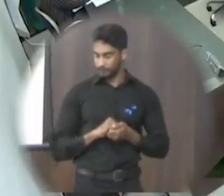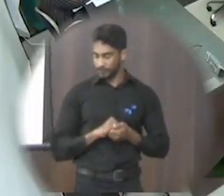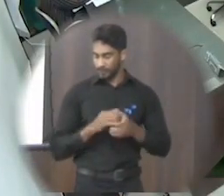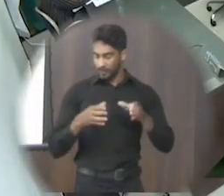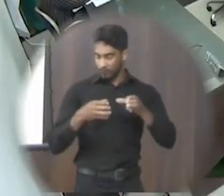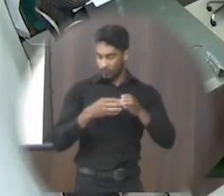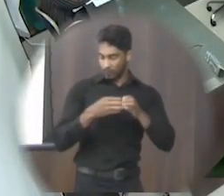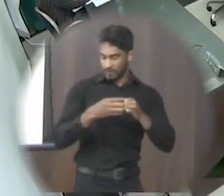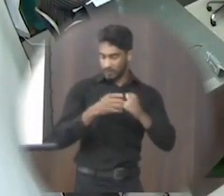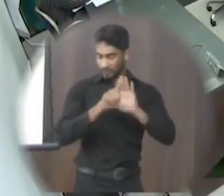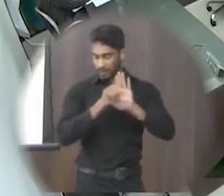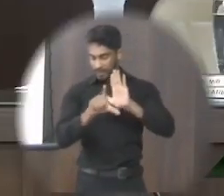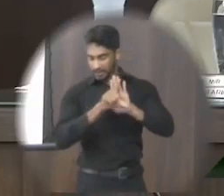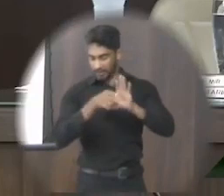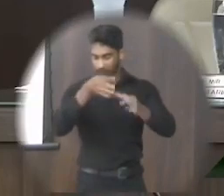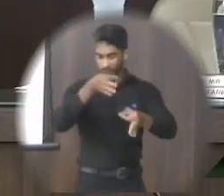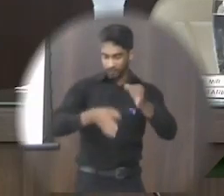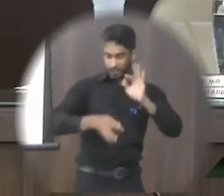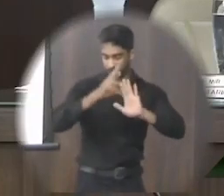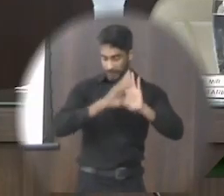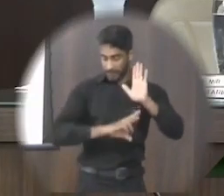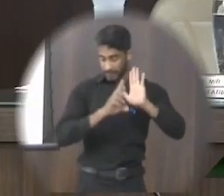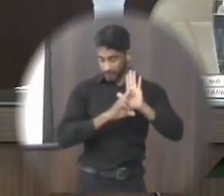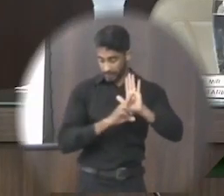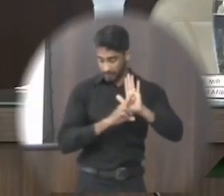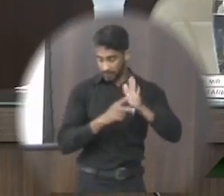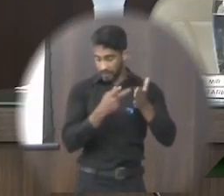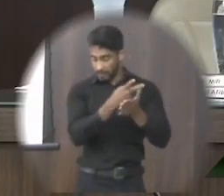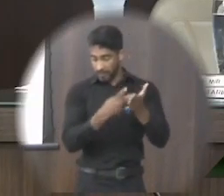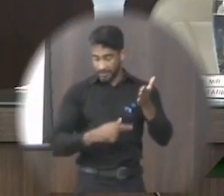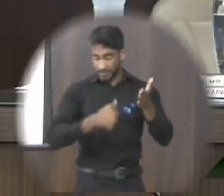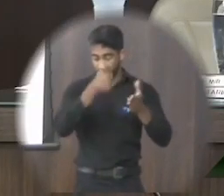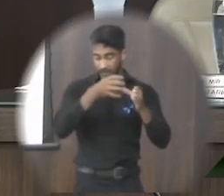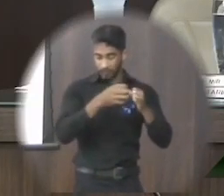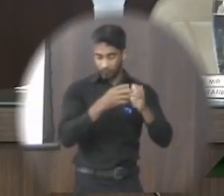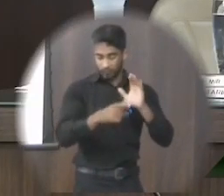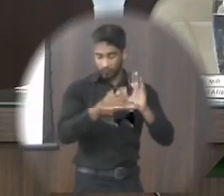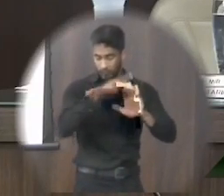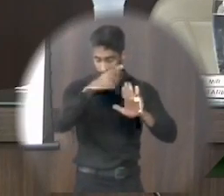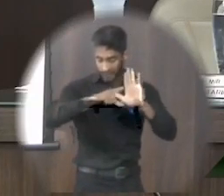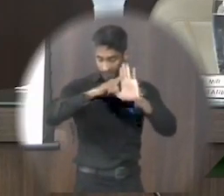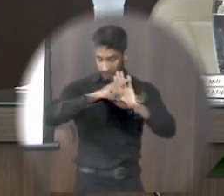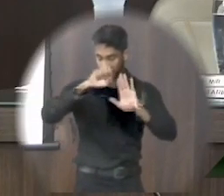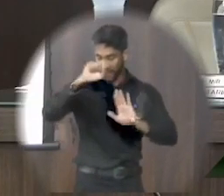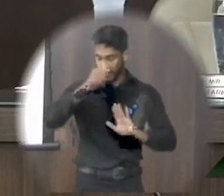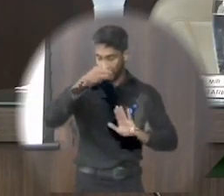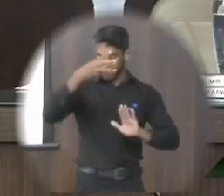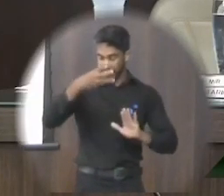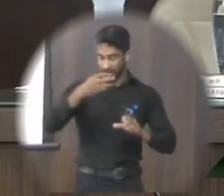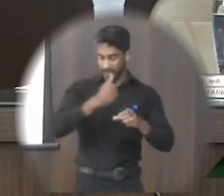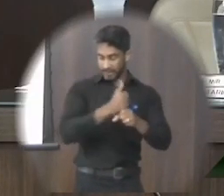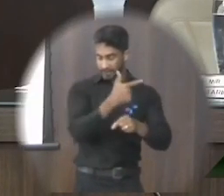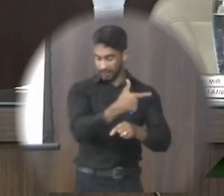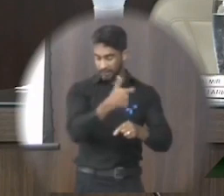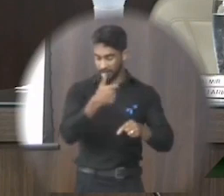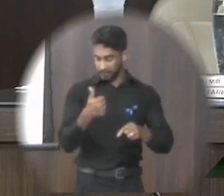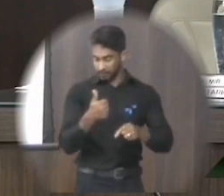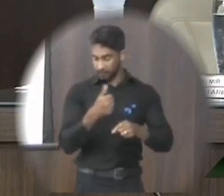Comissão de Legislação, Justiça e Redação. Parecer para o primeiro turno do projeto de lei